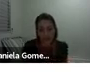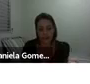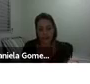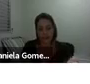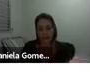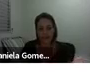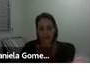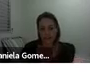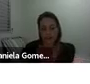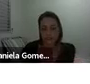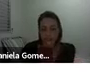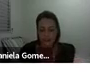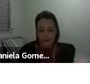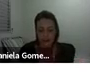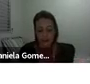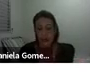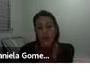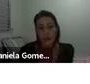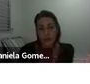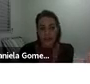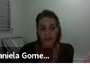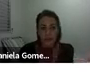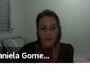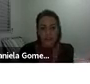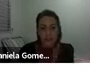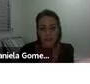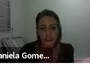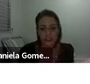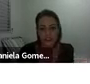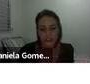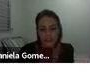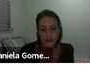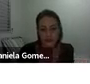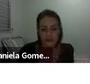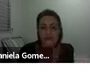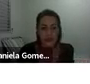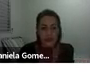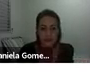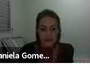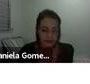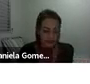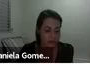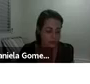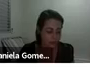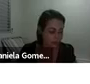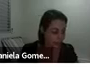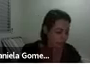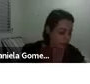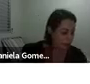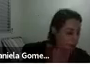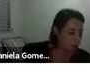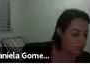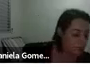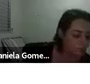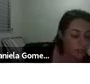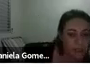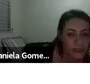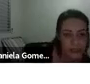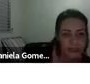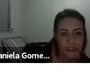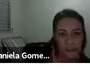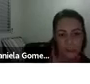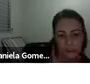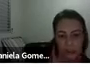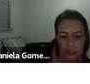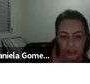sentem confortáveis com essa posição, mas ela pode acontecer também, tá? É uma posição bem